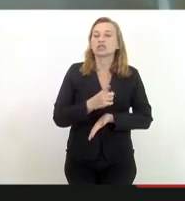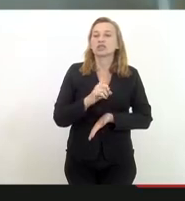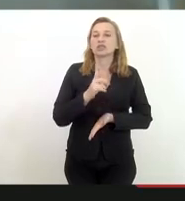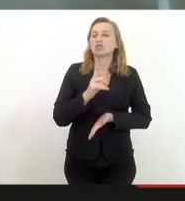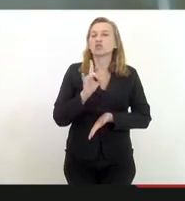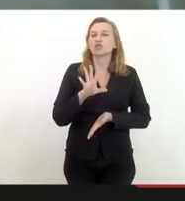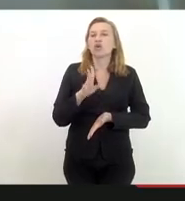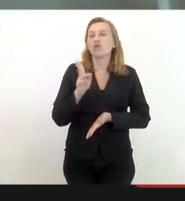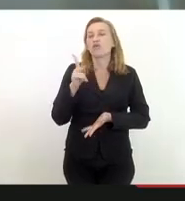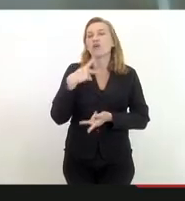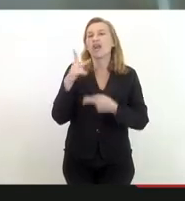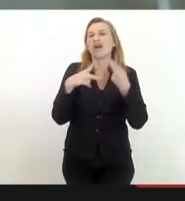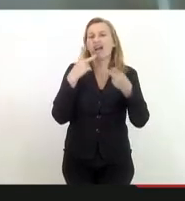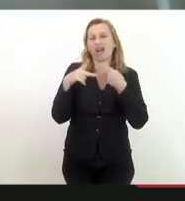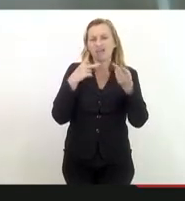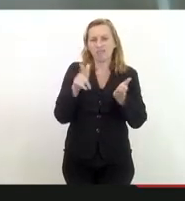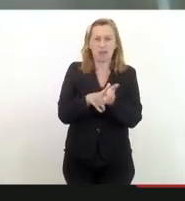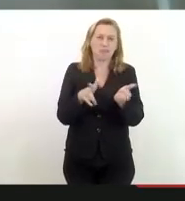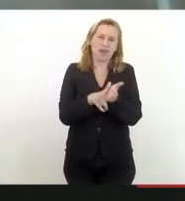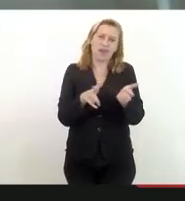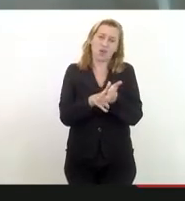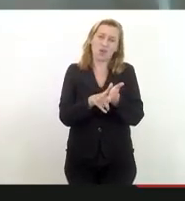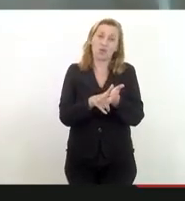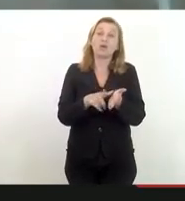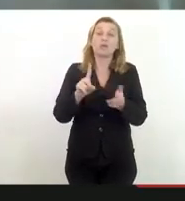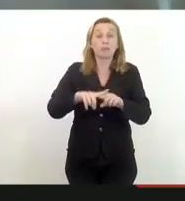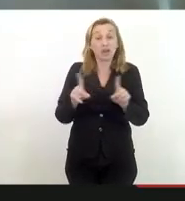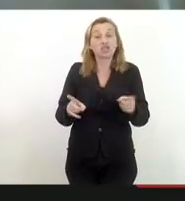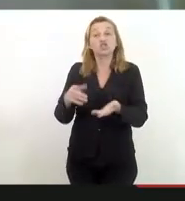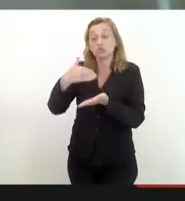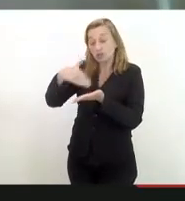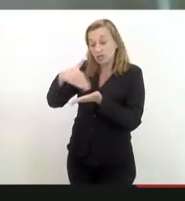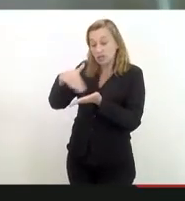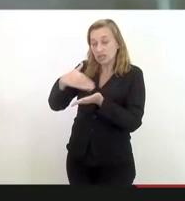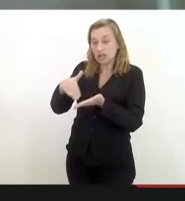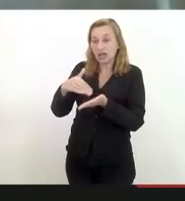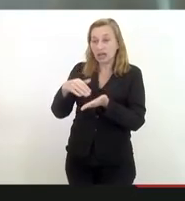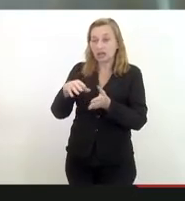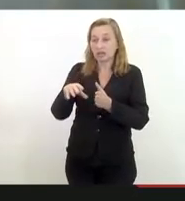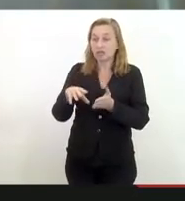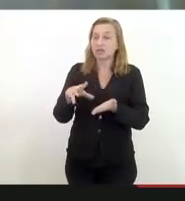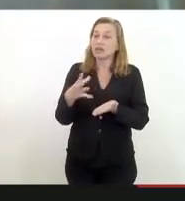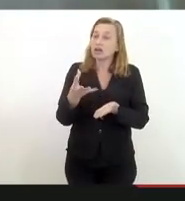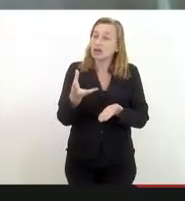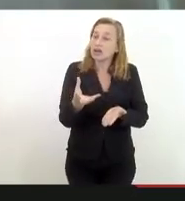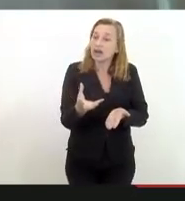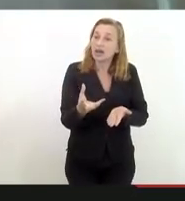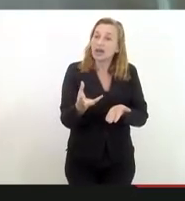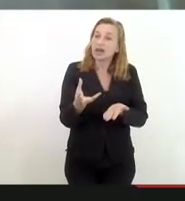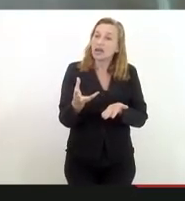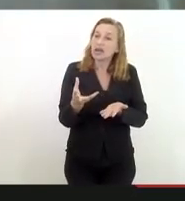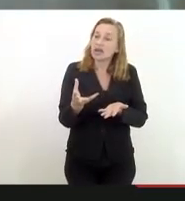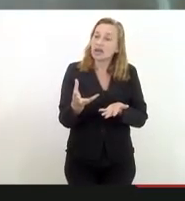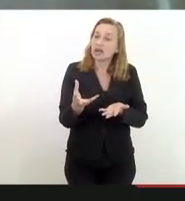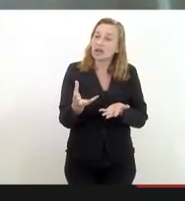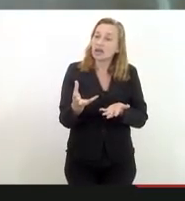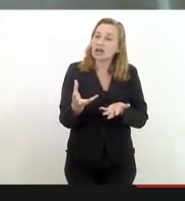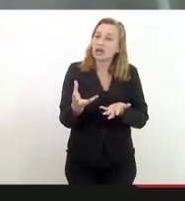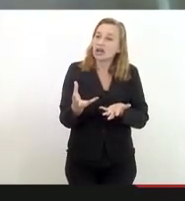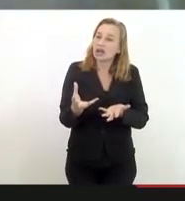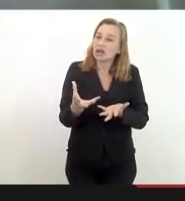palavras, que o secretário pegasse para si essa questão, tentasse se